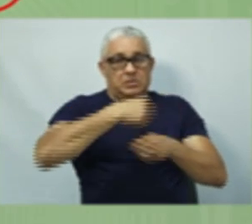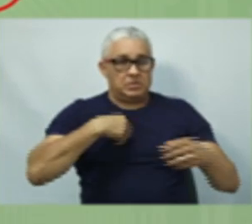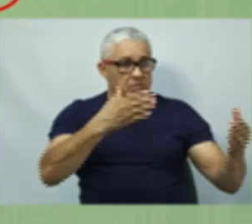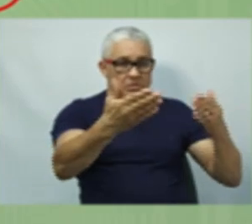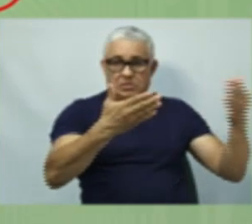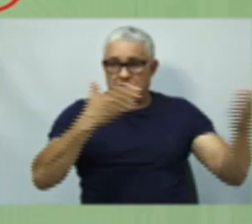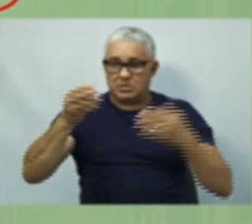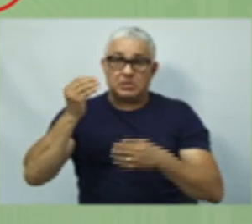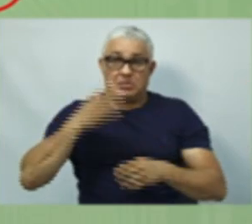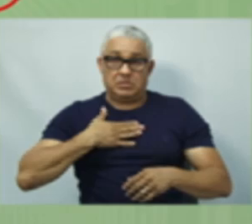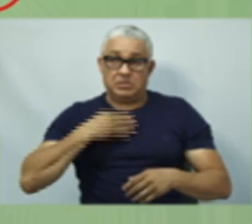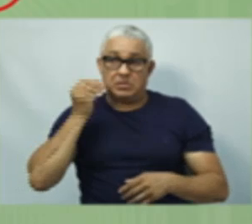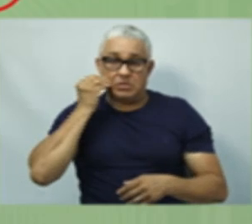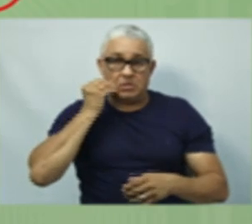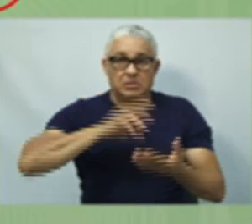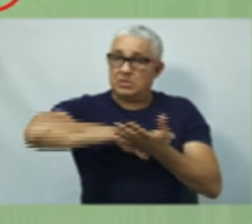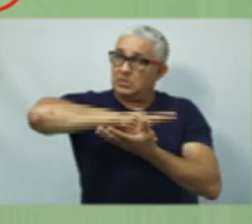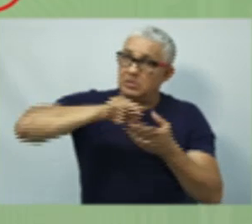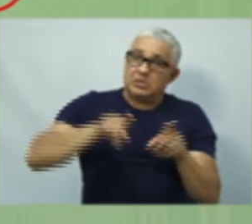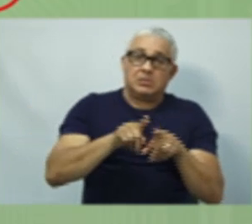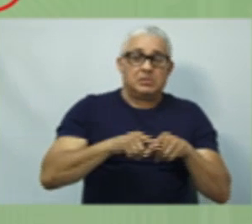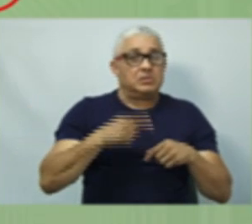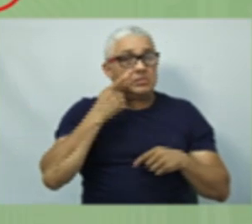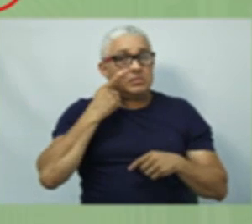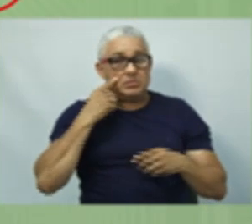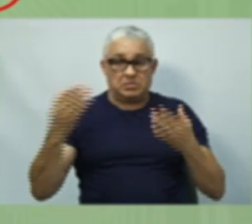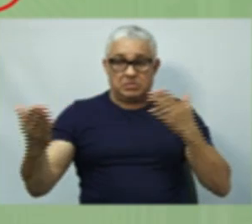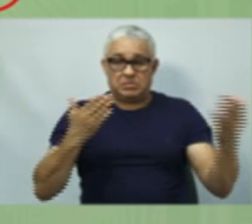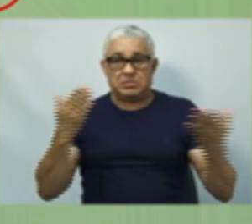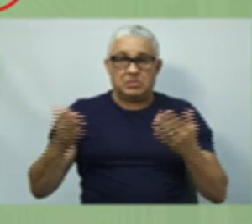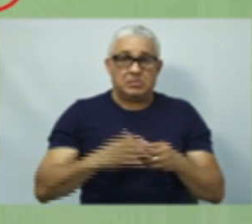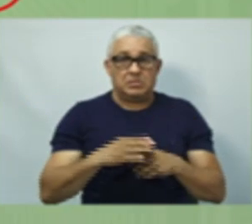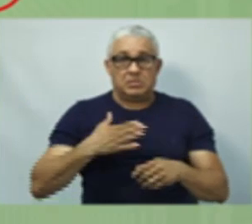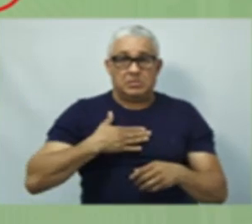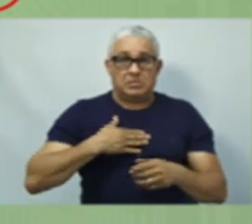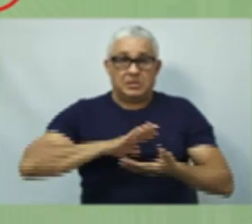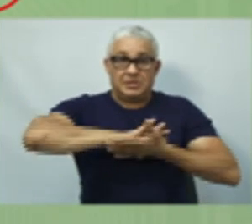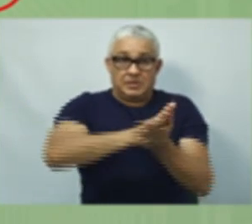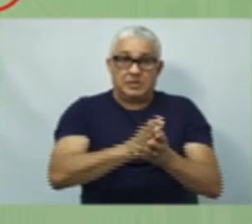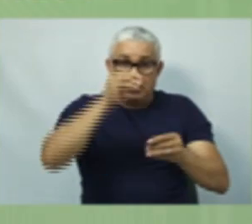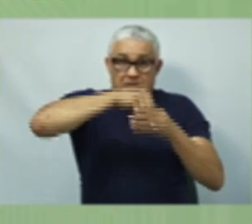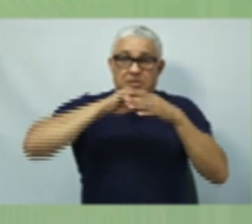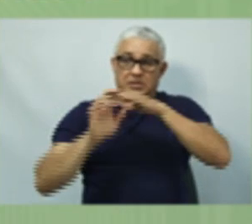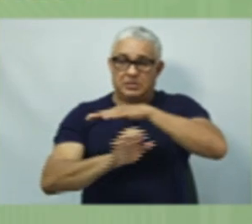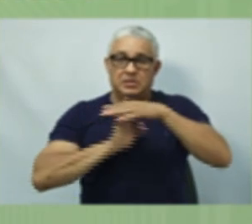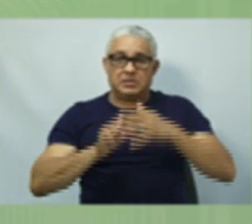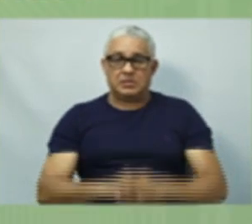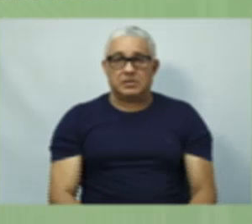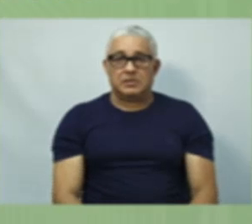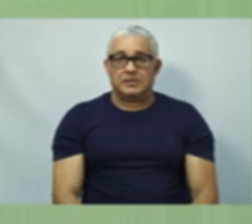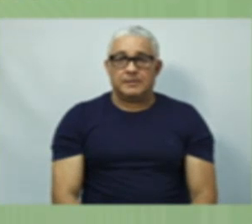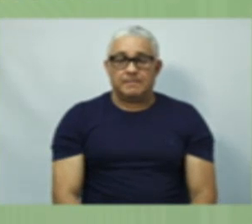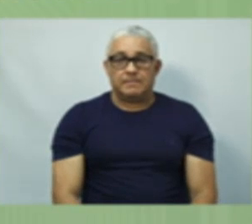as minhas oportunidades e também vou estar verificando quais são as minhas ameaças dentro da organização.